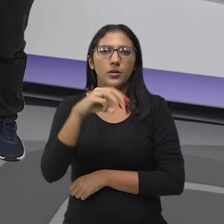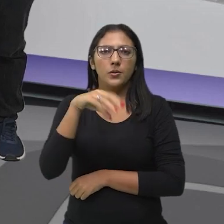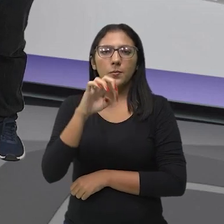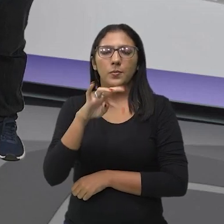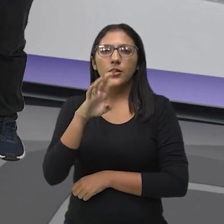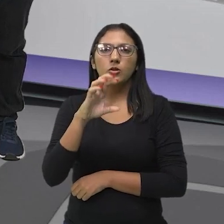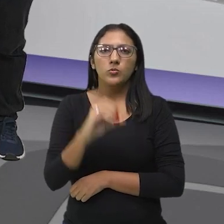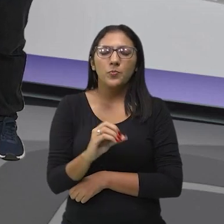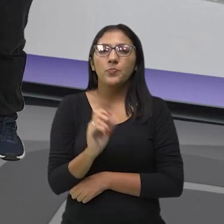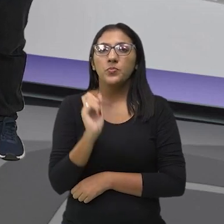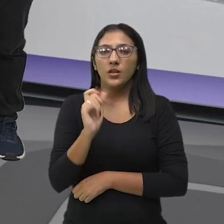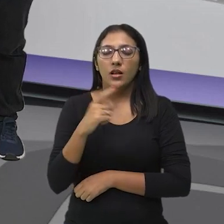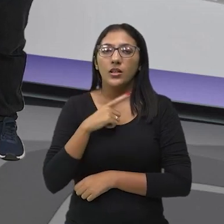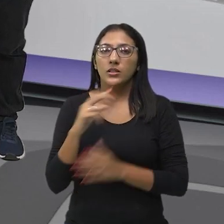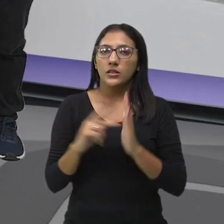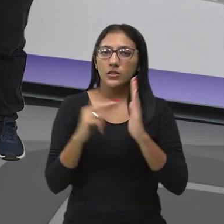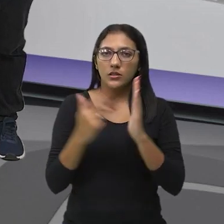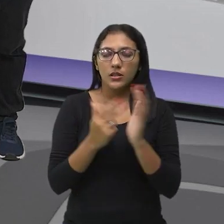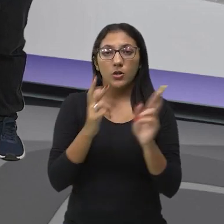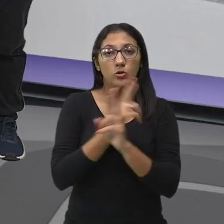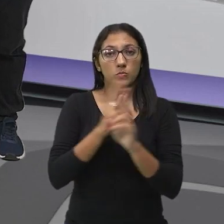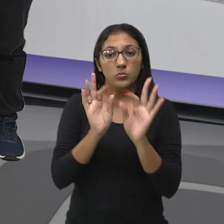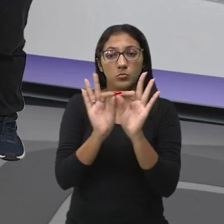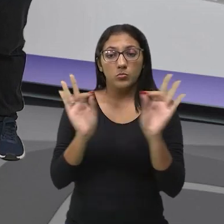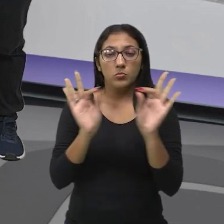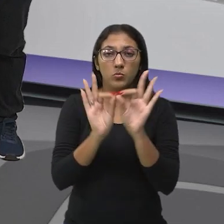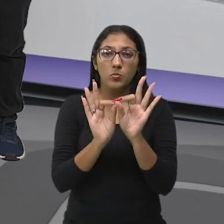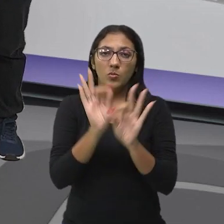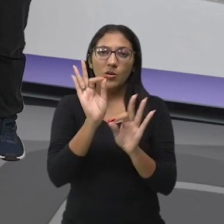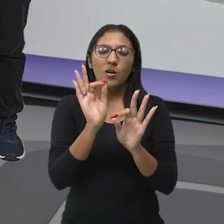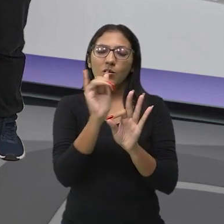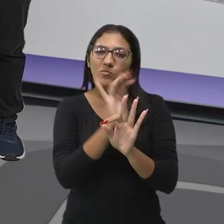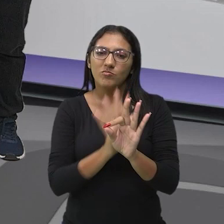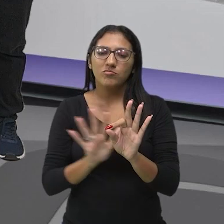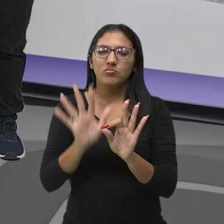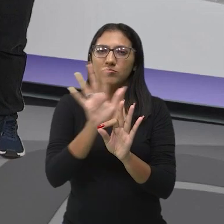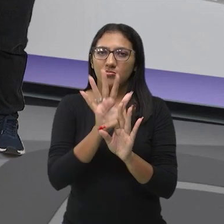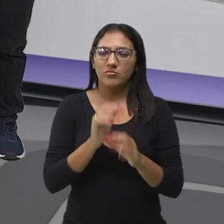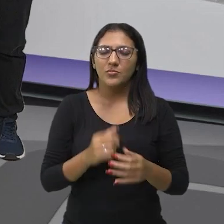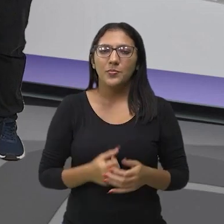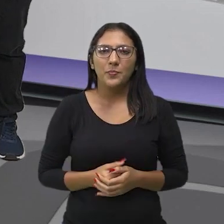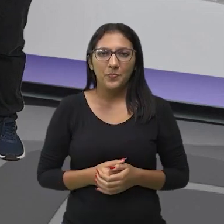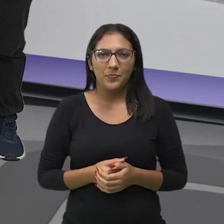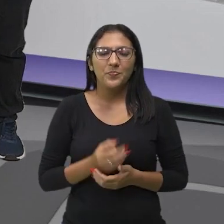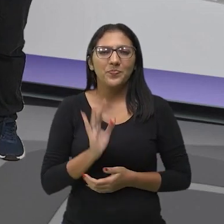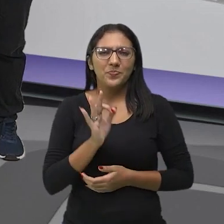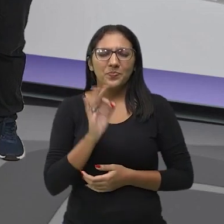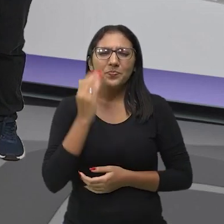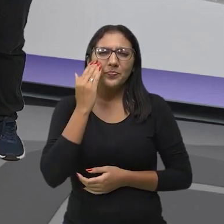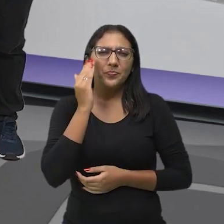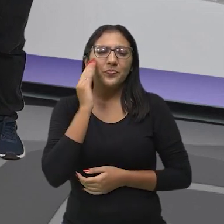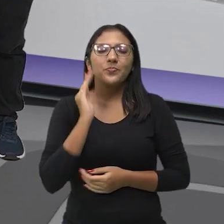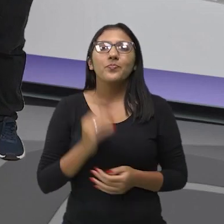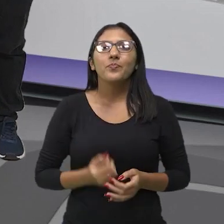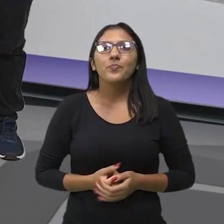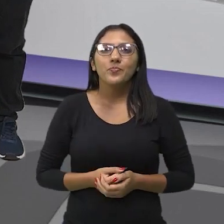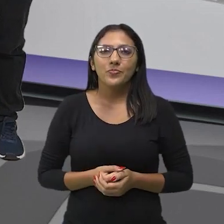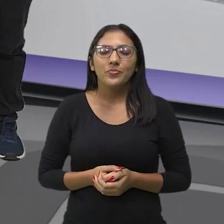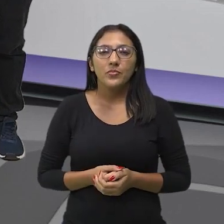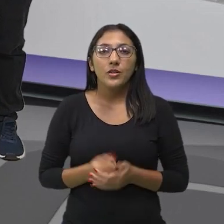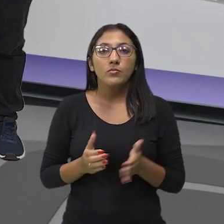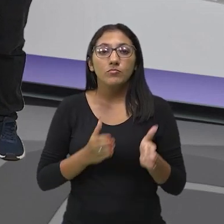da circunferência está associado àquela medida em volta da circunferência. Beleza até aí? E aí,